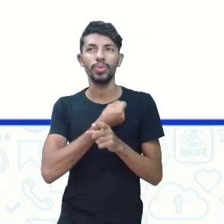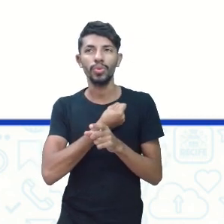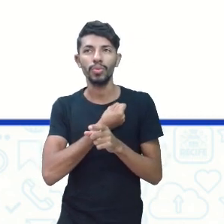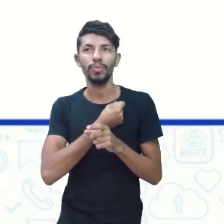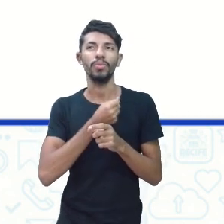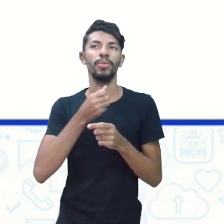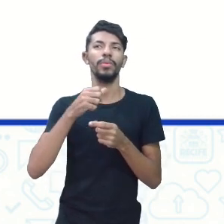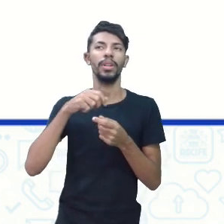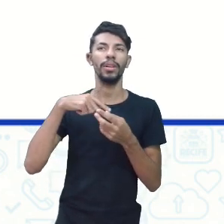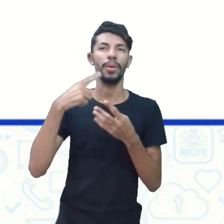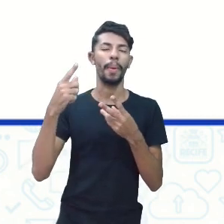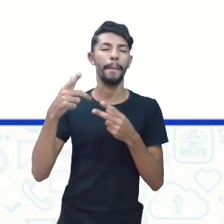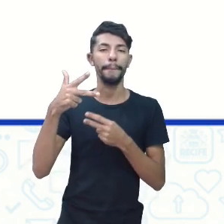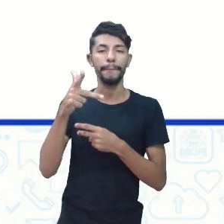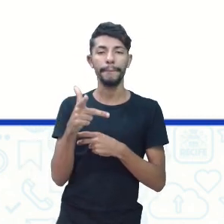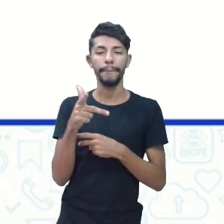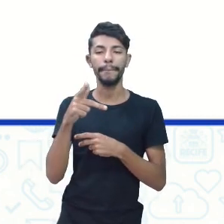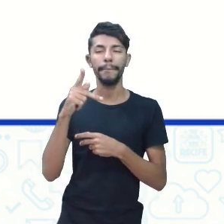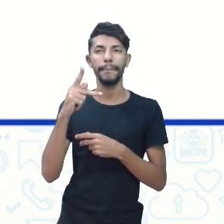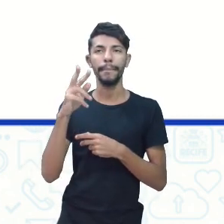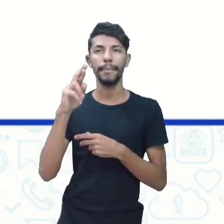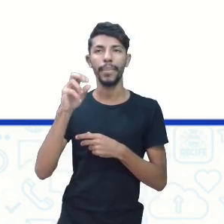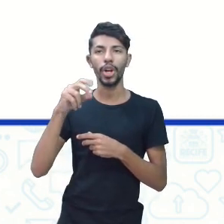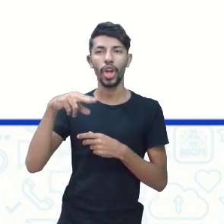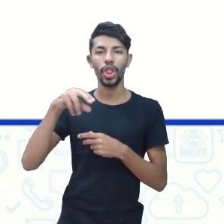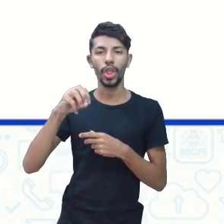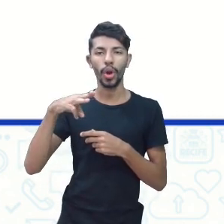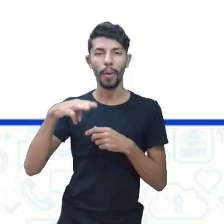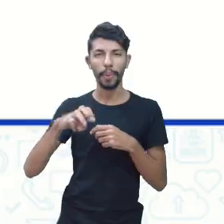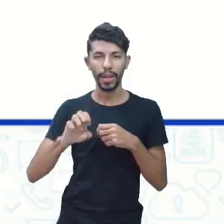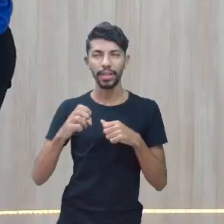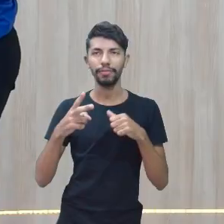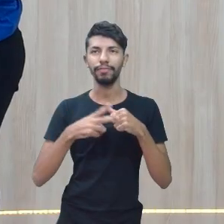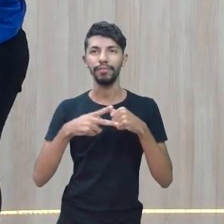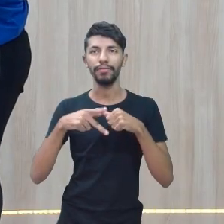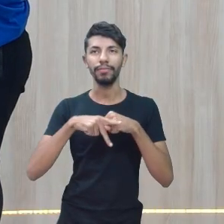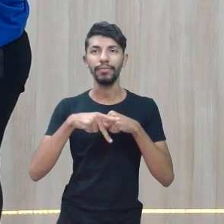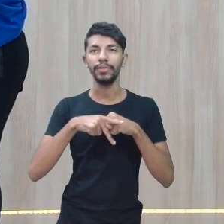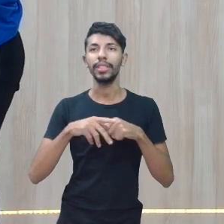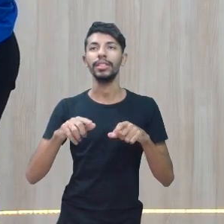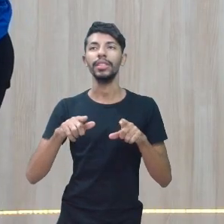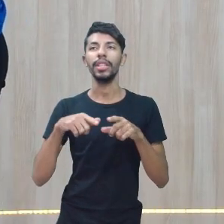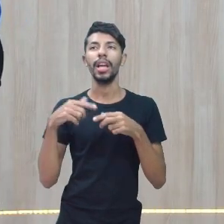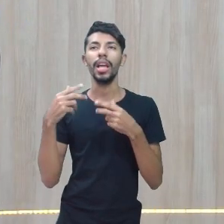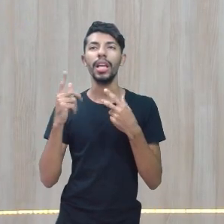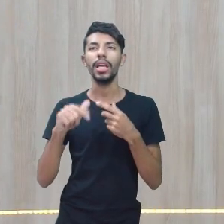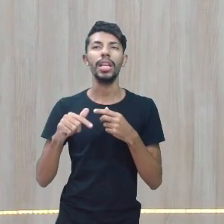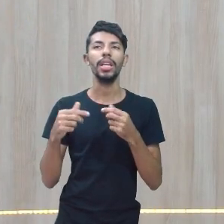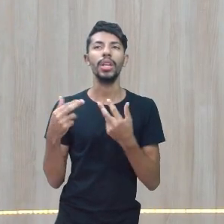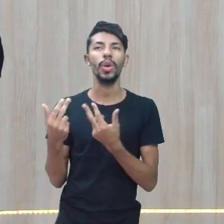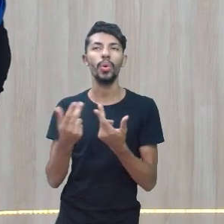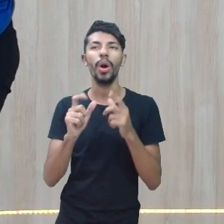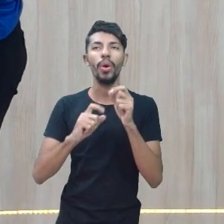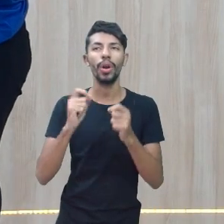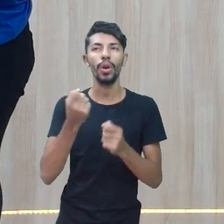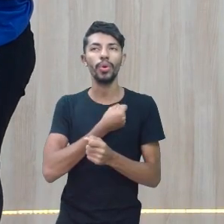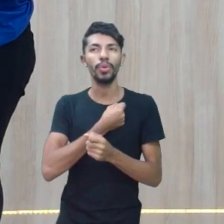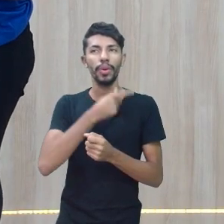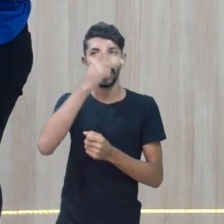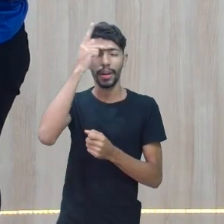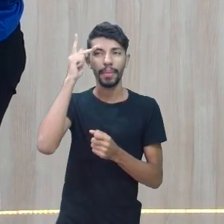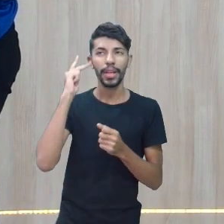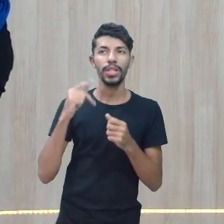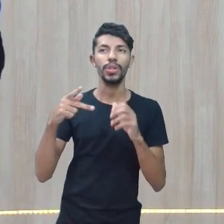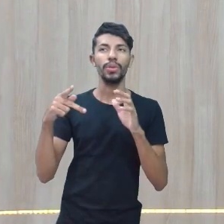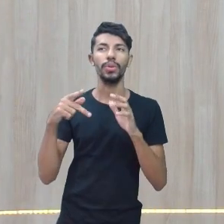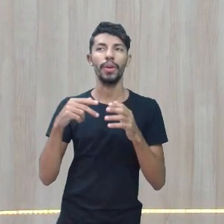número e pessoa entre o verbo e sujeito. Vocês lembram que na aula anterior eu falei